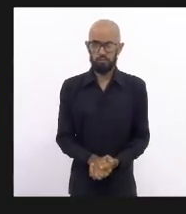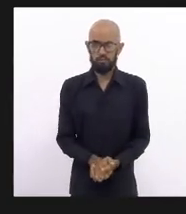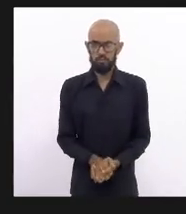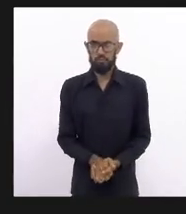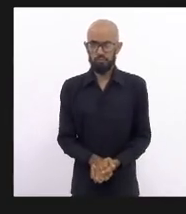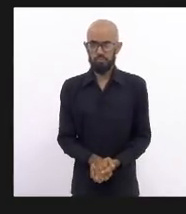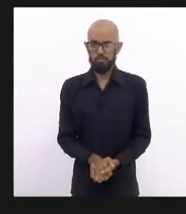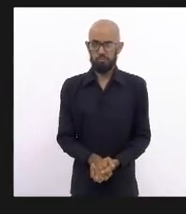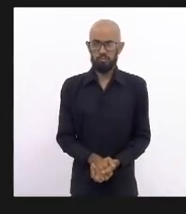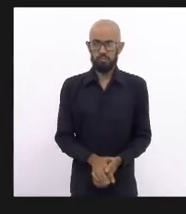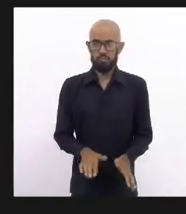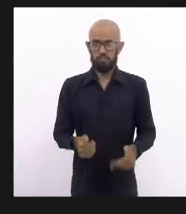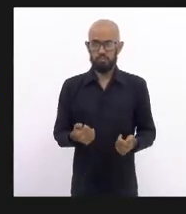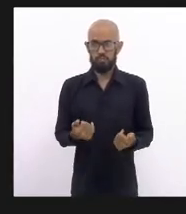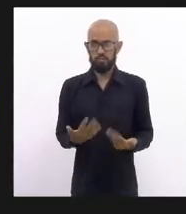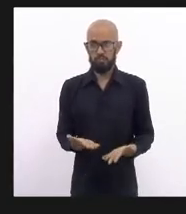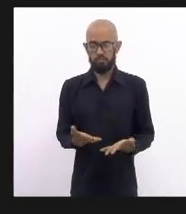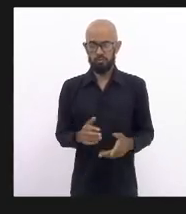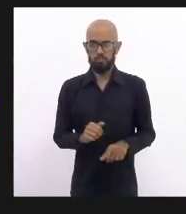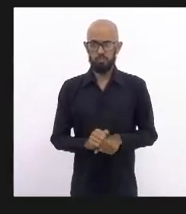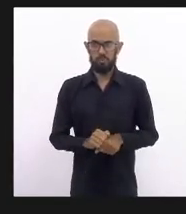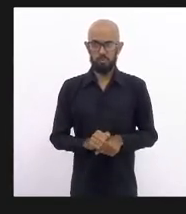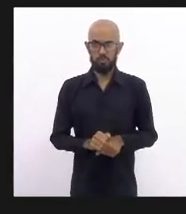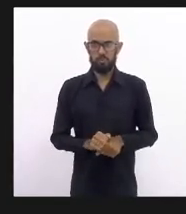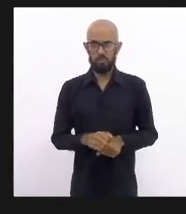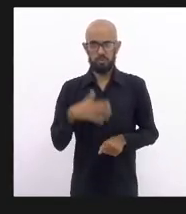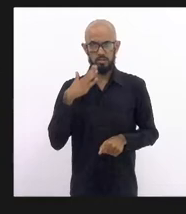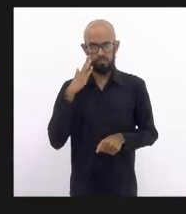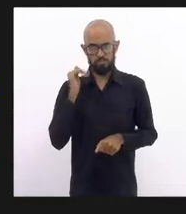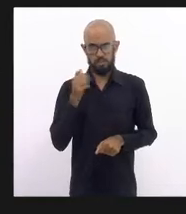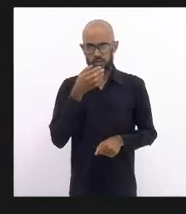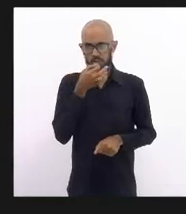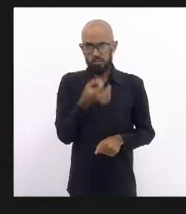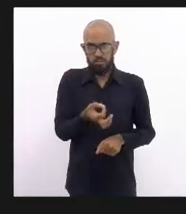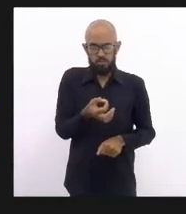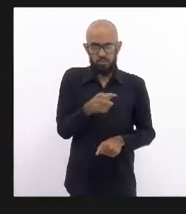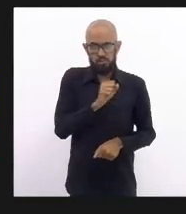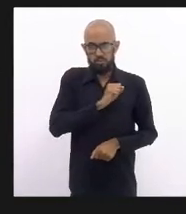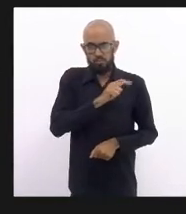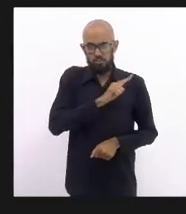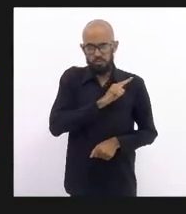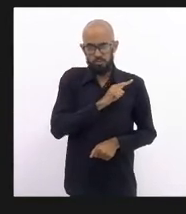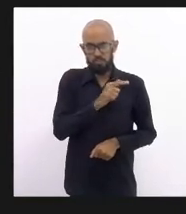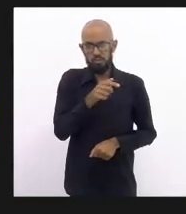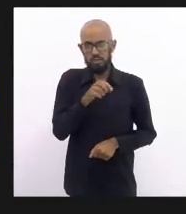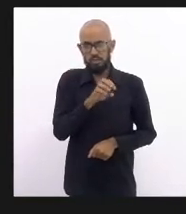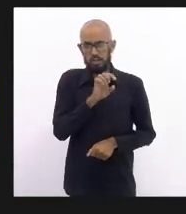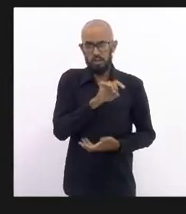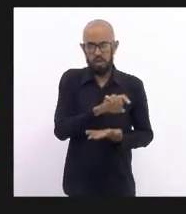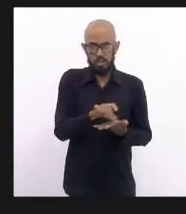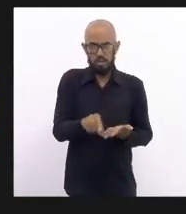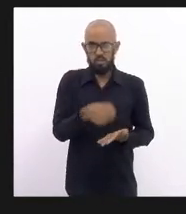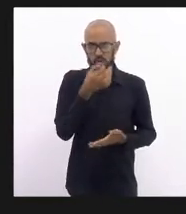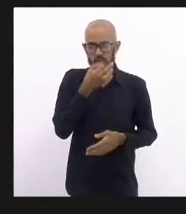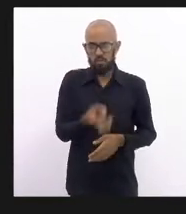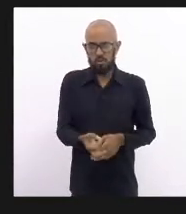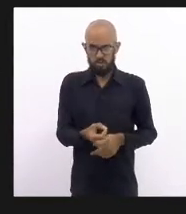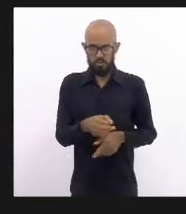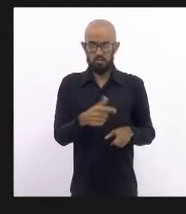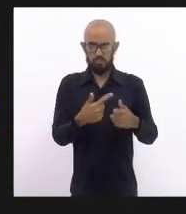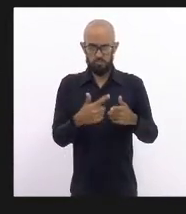São Gonçalo, para que os moradores de São Gonçalo possam opinar também sobre essa